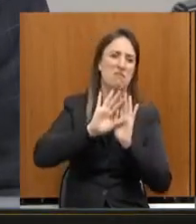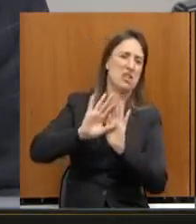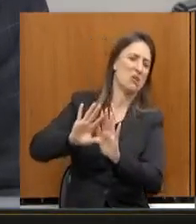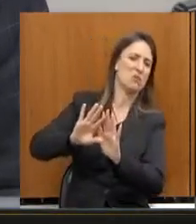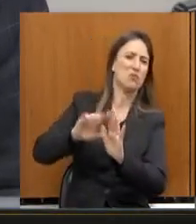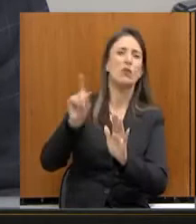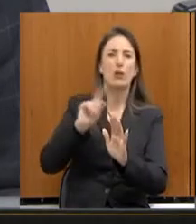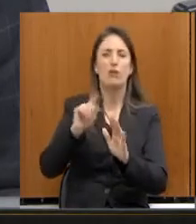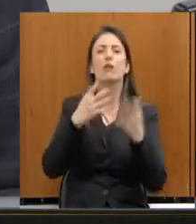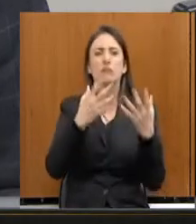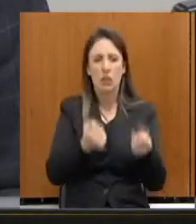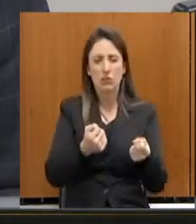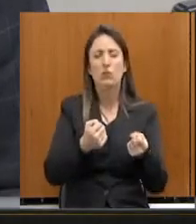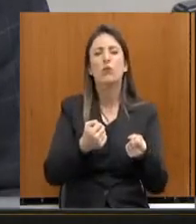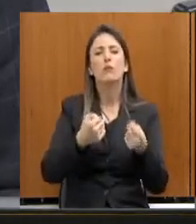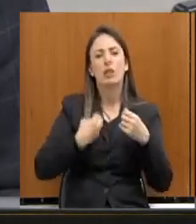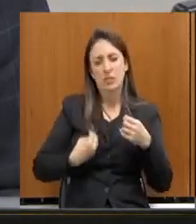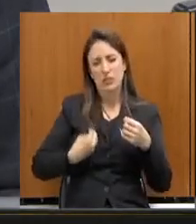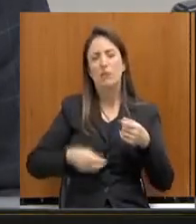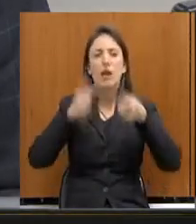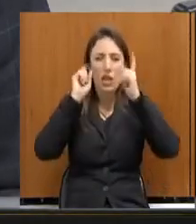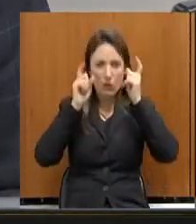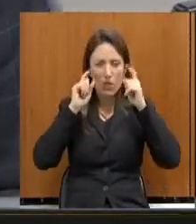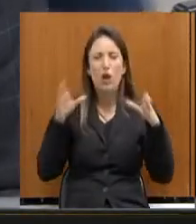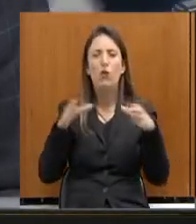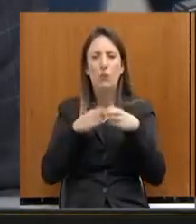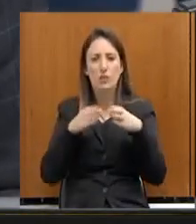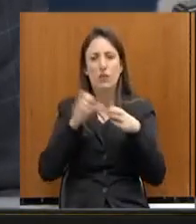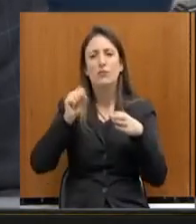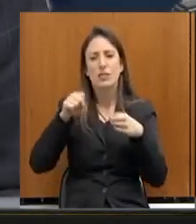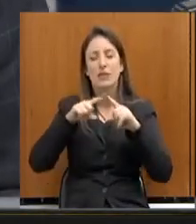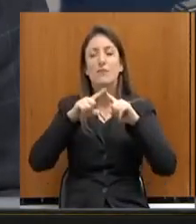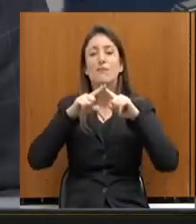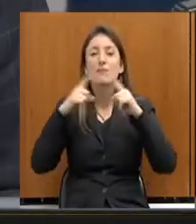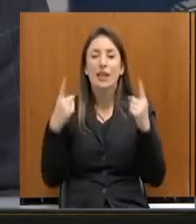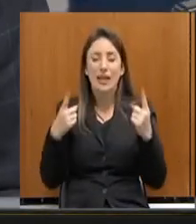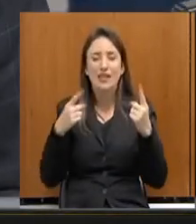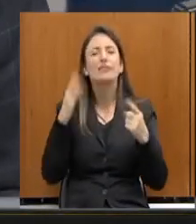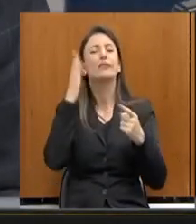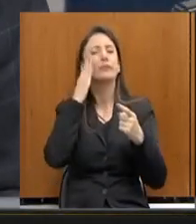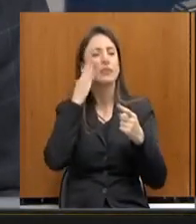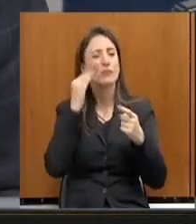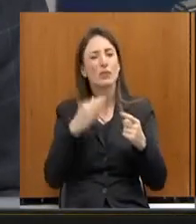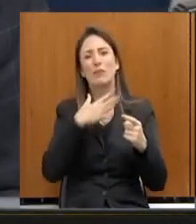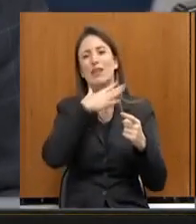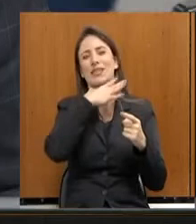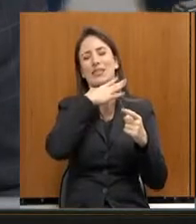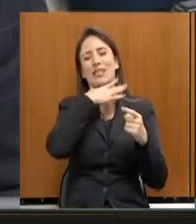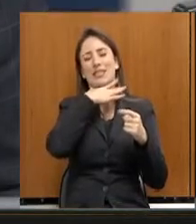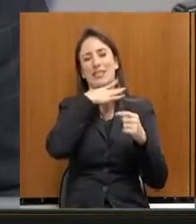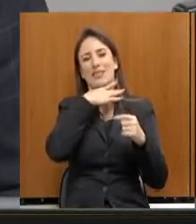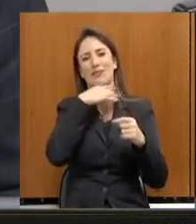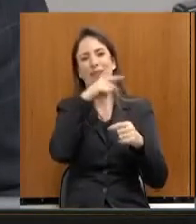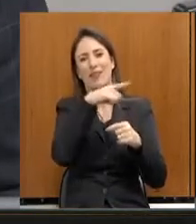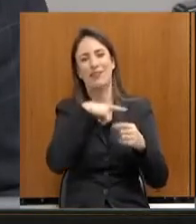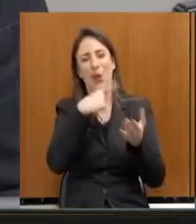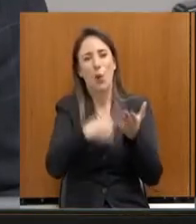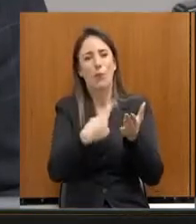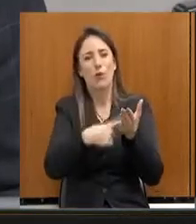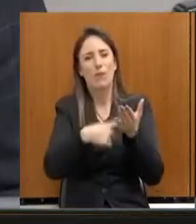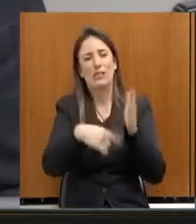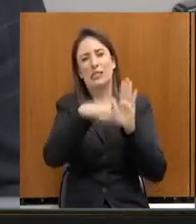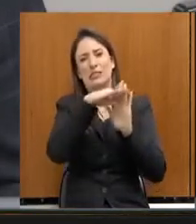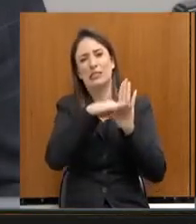comissão só que nós sabemos aí é o quanto é apertado a agenda da secretária